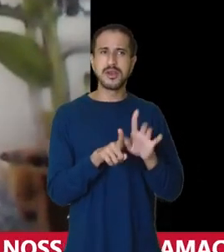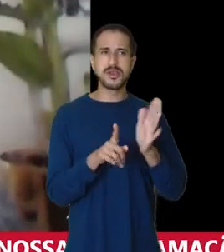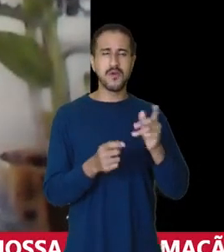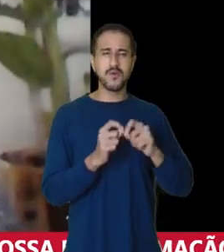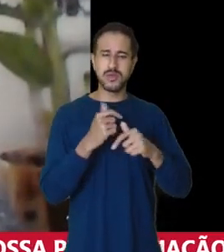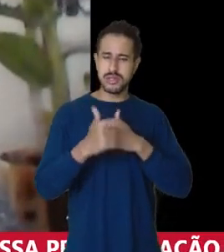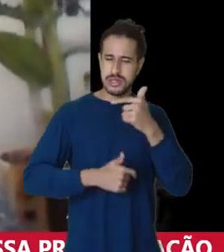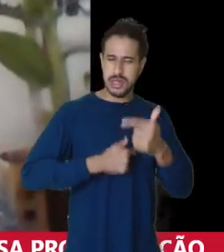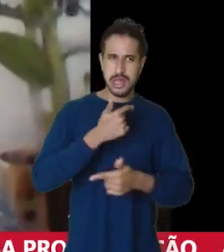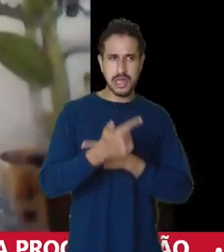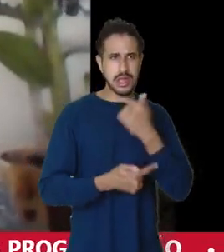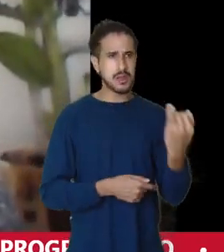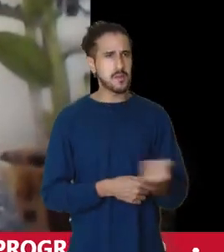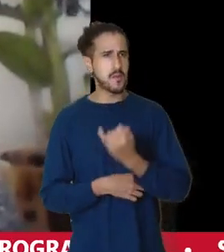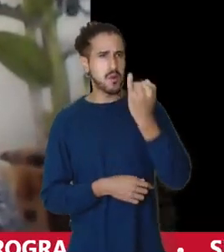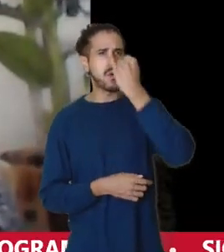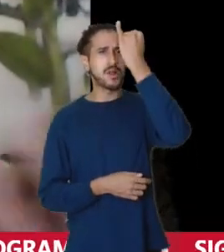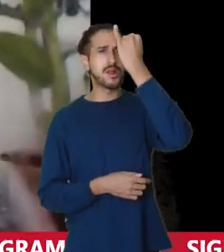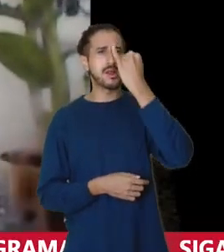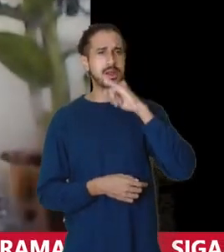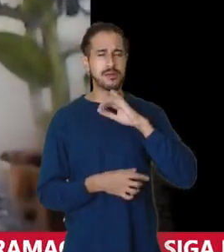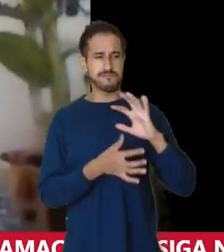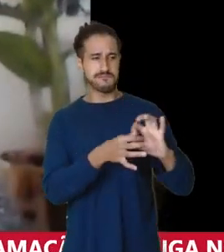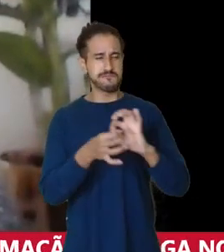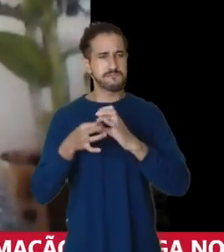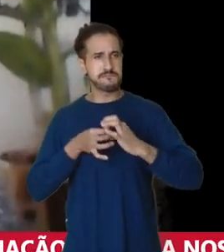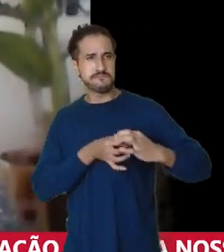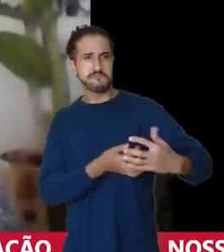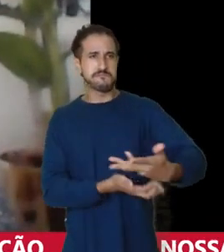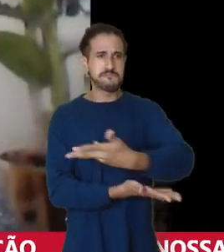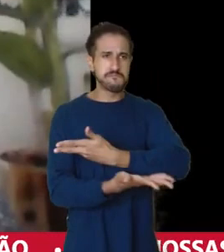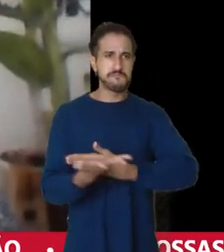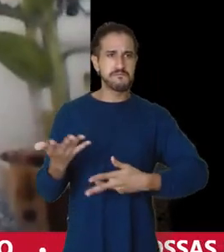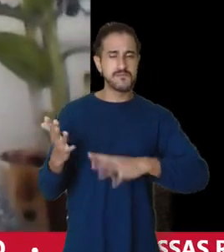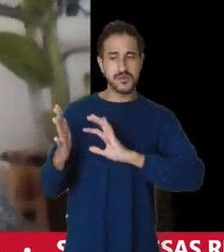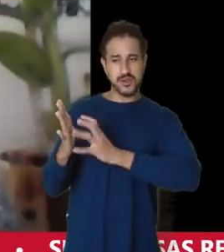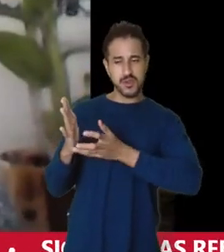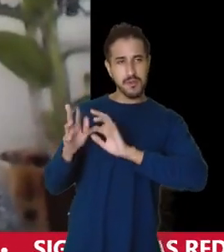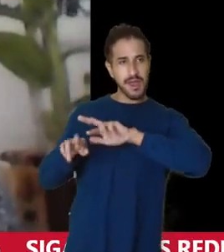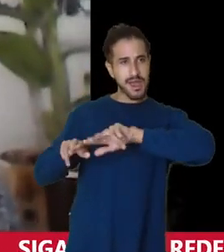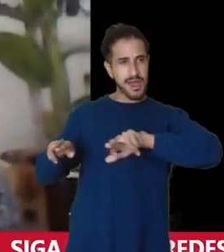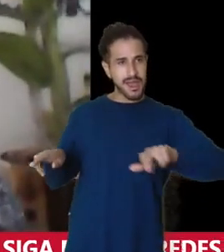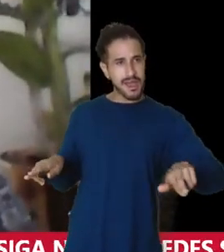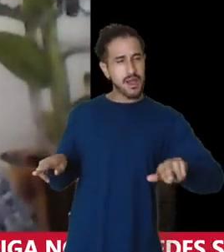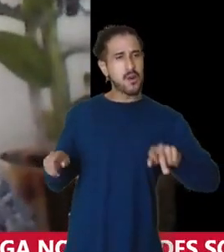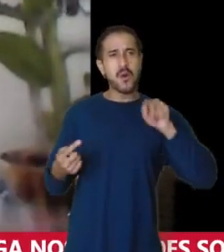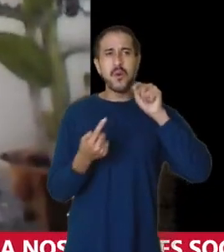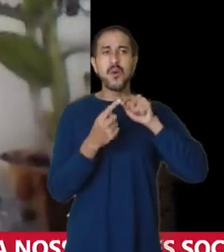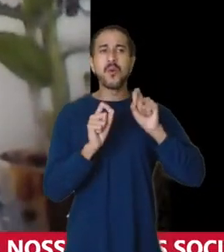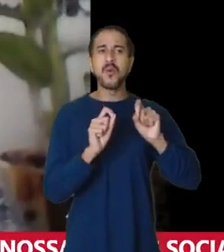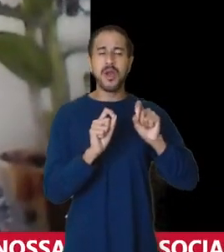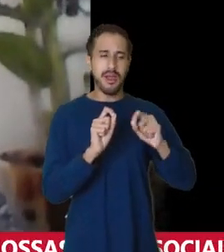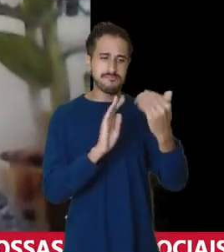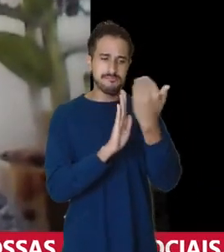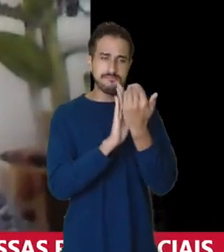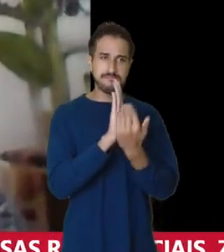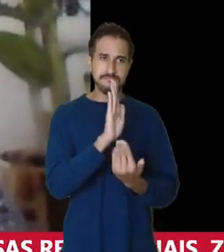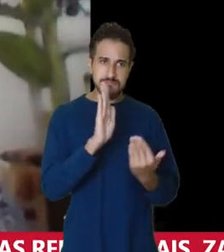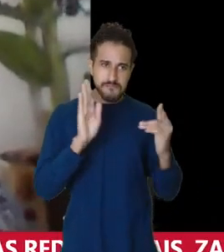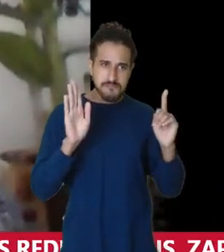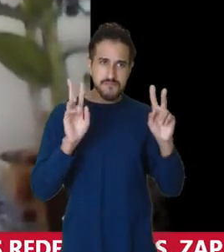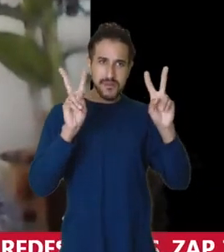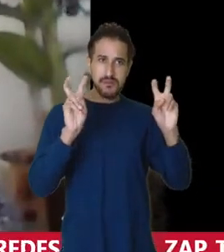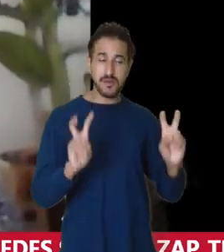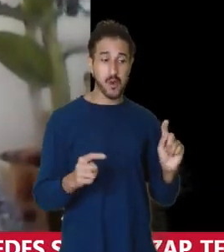um trabalho muito relevante nessa unidade programática dos partidos em torno de pautas específicas para as